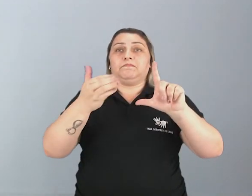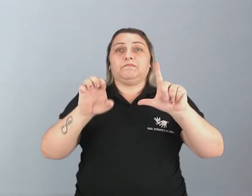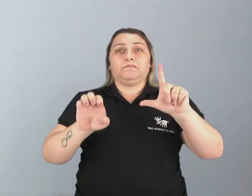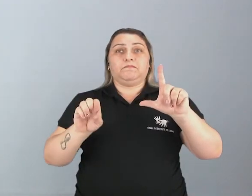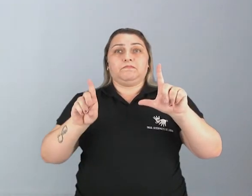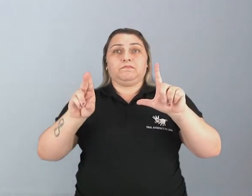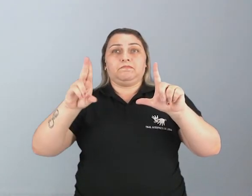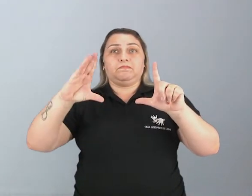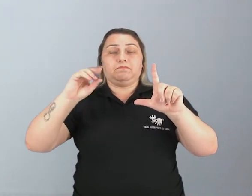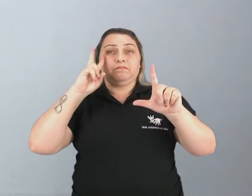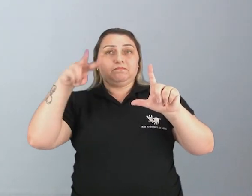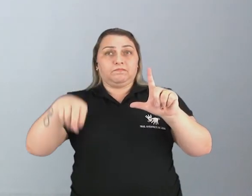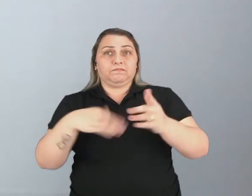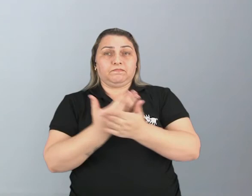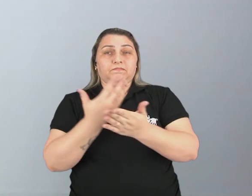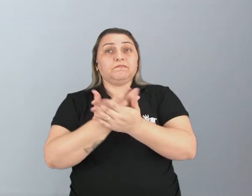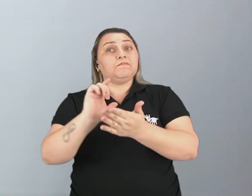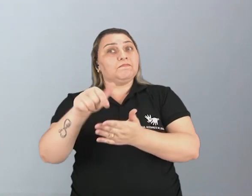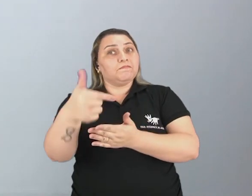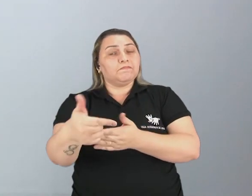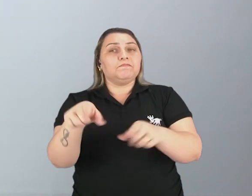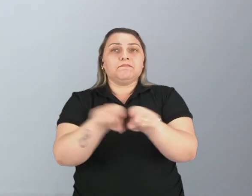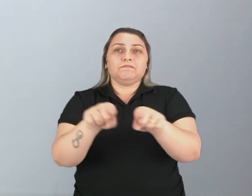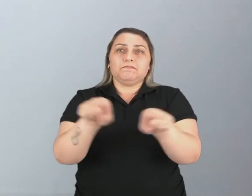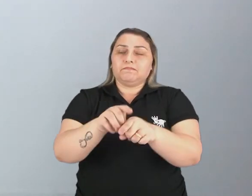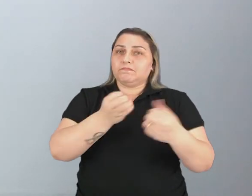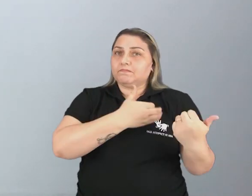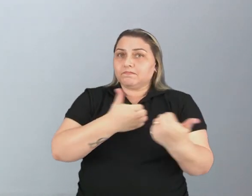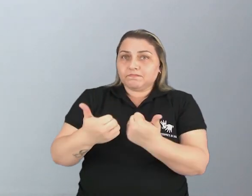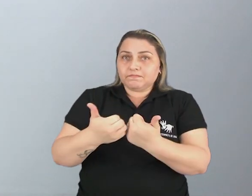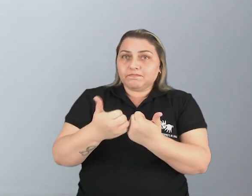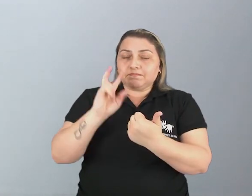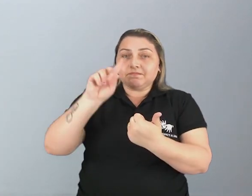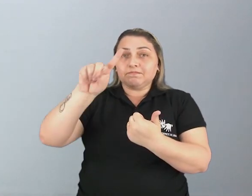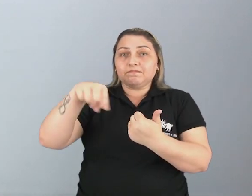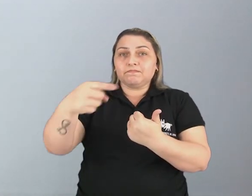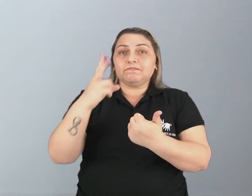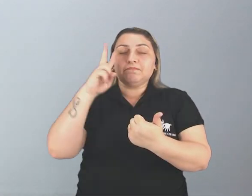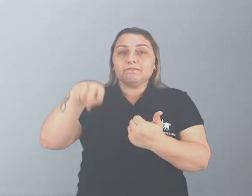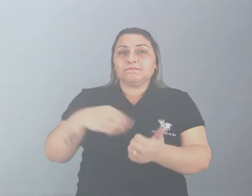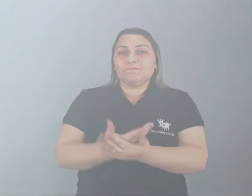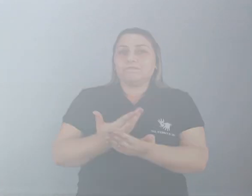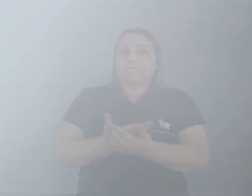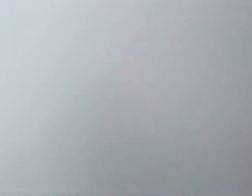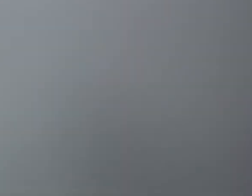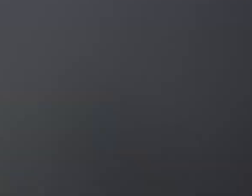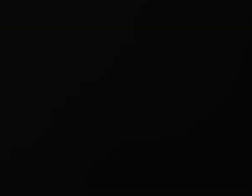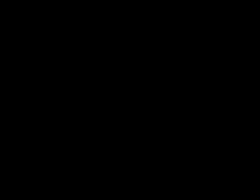plataforma Eduque para ver essa aula e outras, tudo bem? Te vejo na próxima aula.